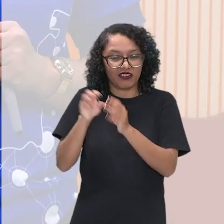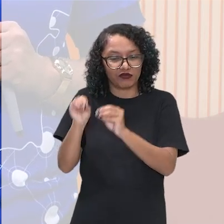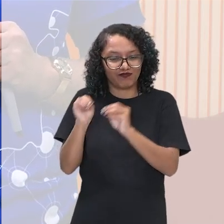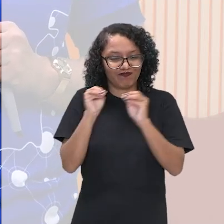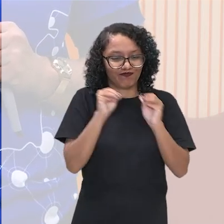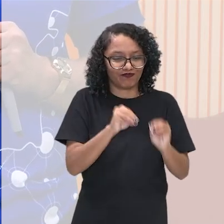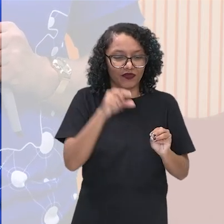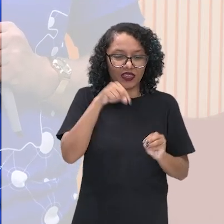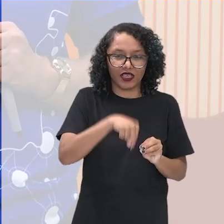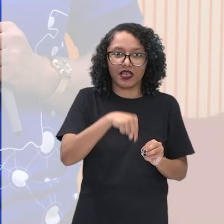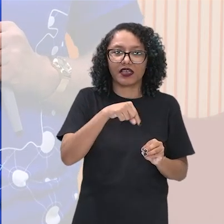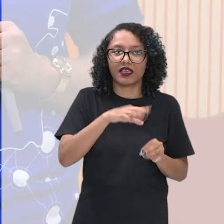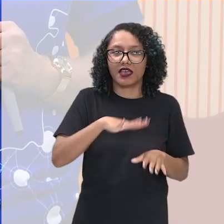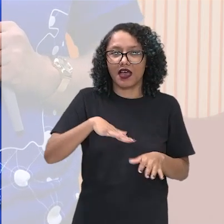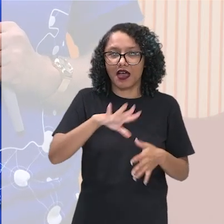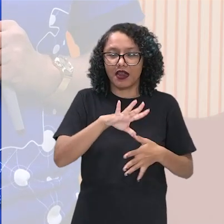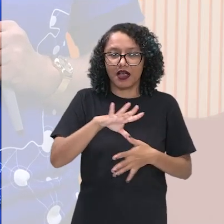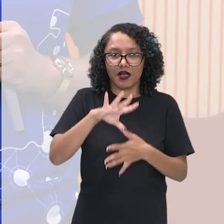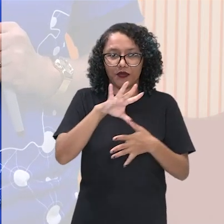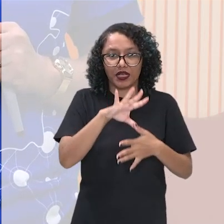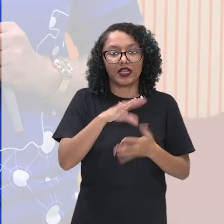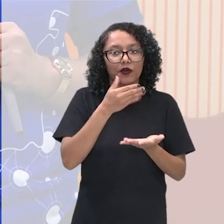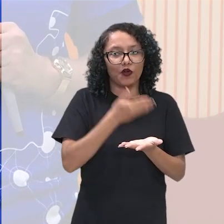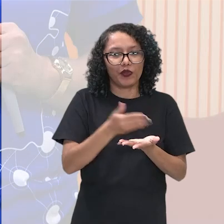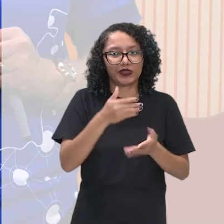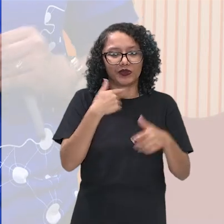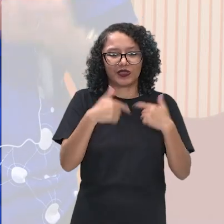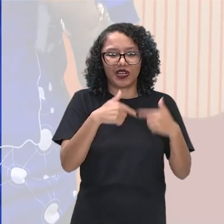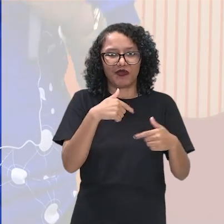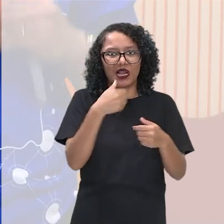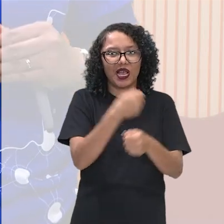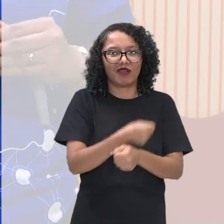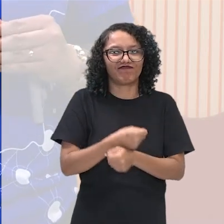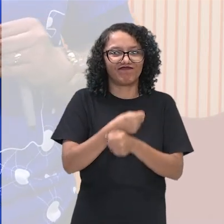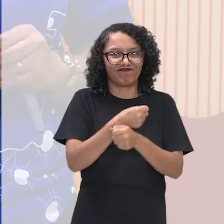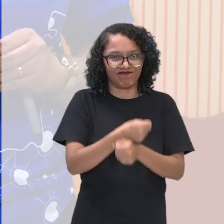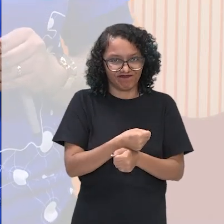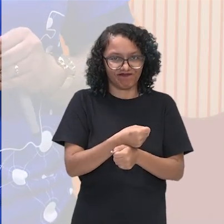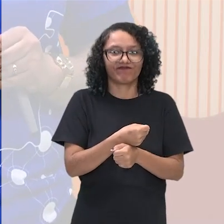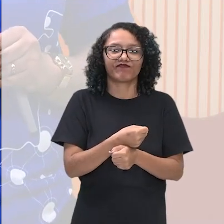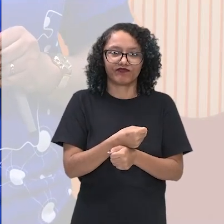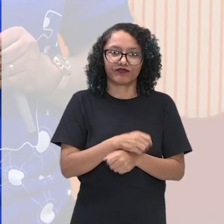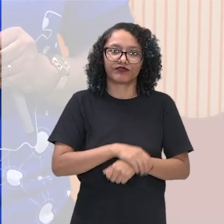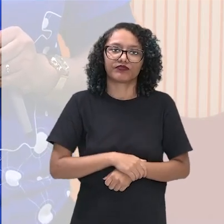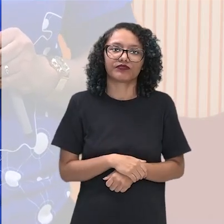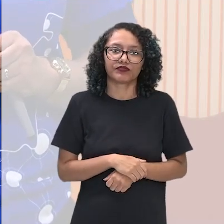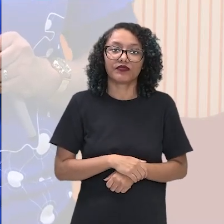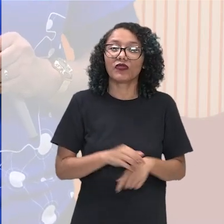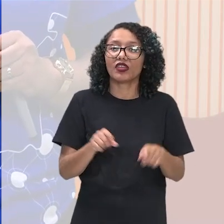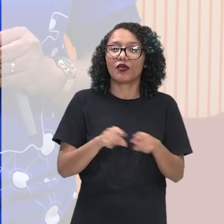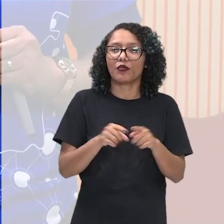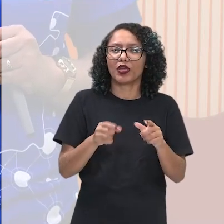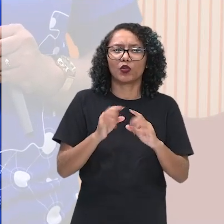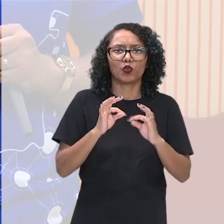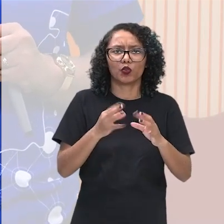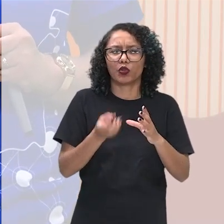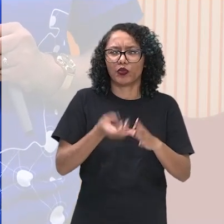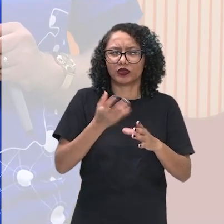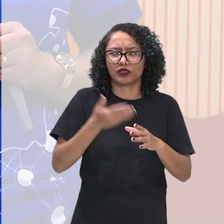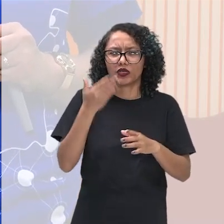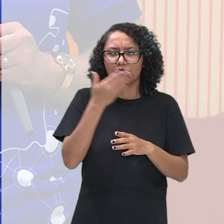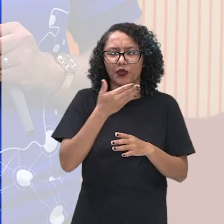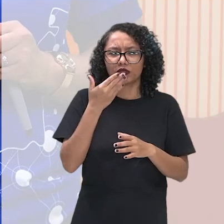e começaram a trabalhar no sistema de escravidão. E toda a produção do açúcar ela era voltada para o